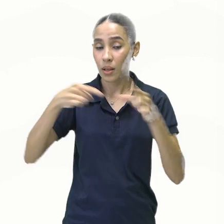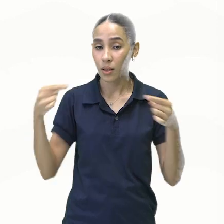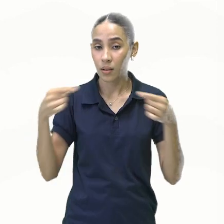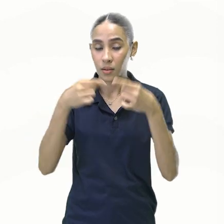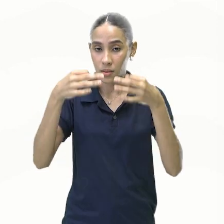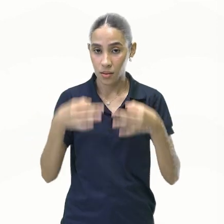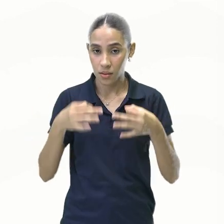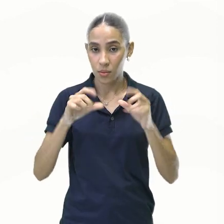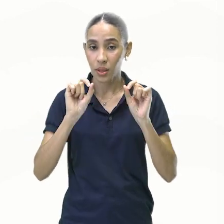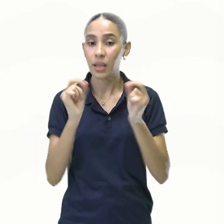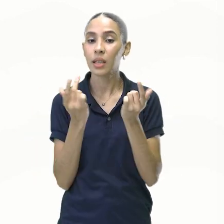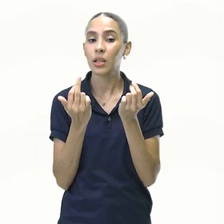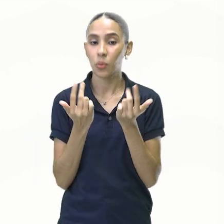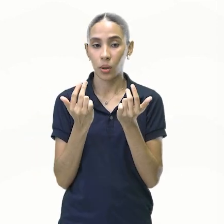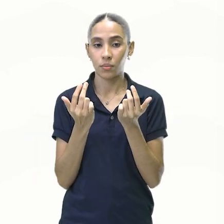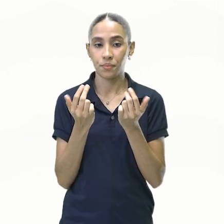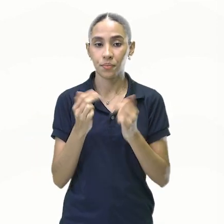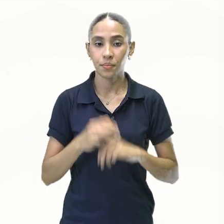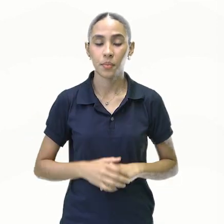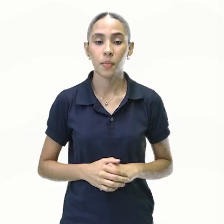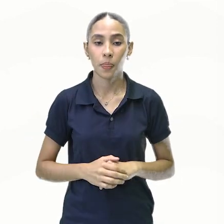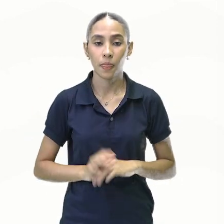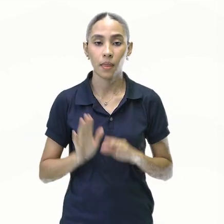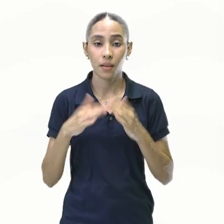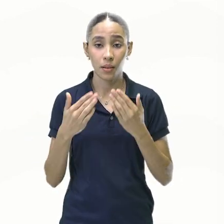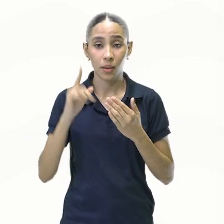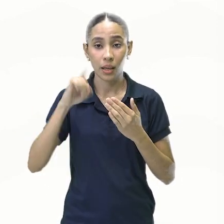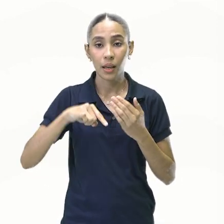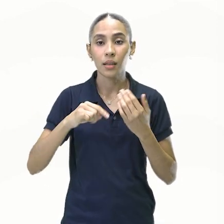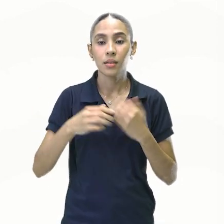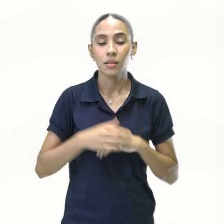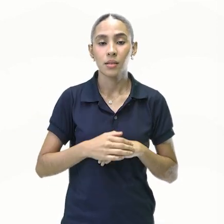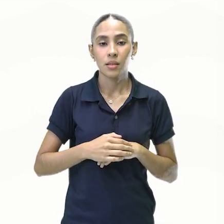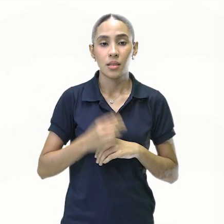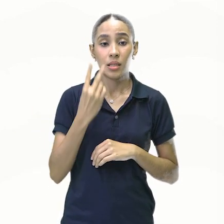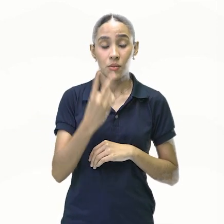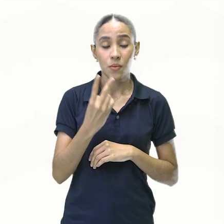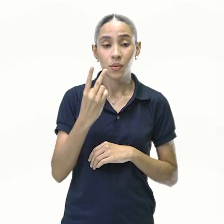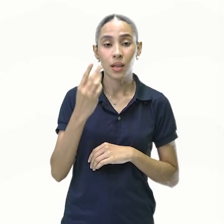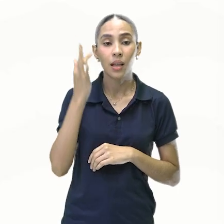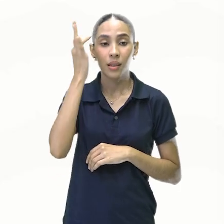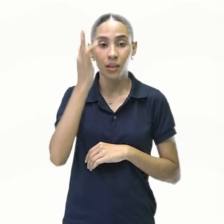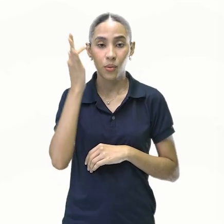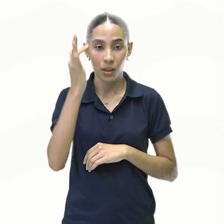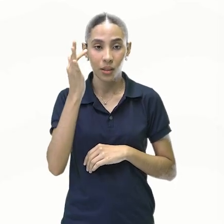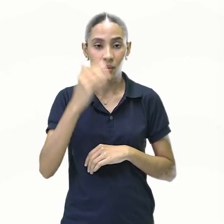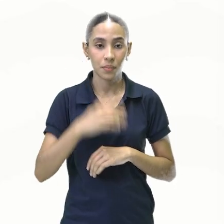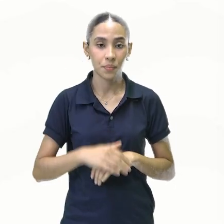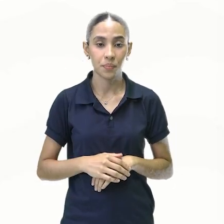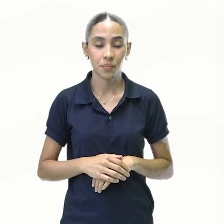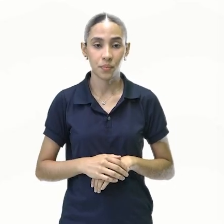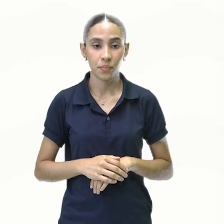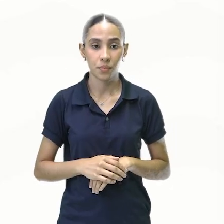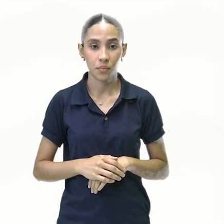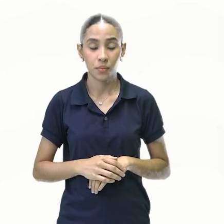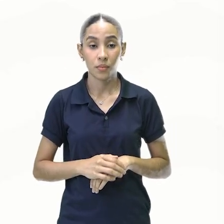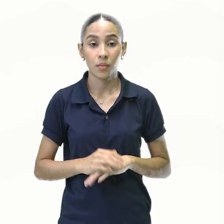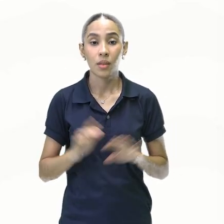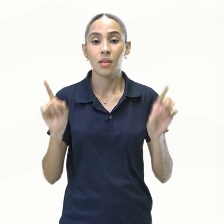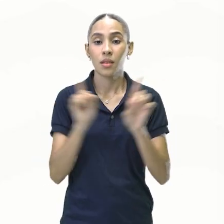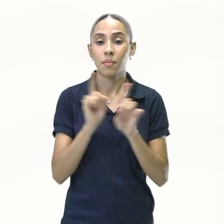exatamente iguais. Esta, então, é a nossa segunda lei da reflexão. Aí nós temos